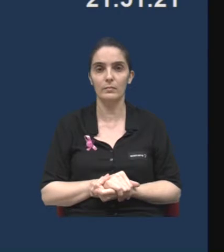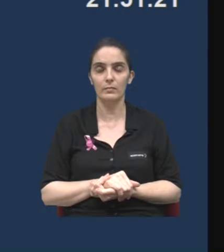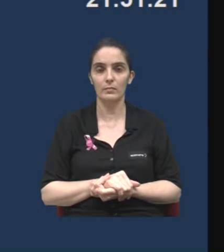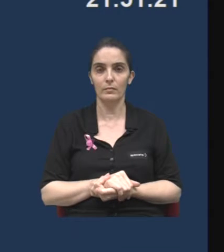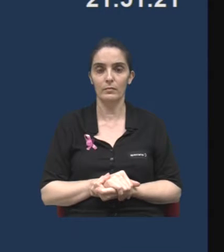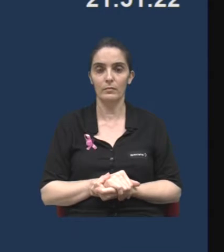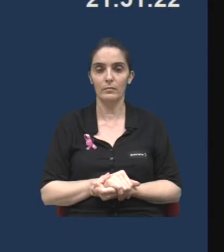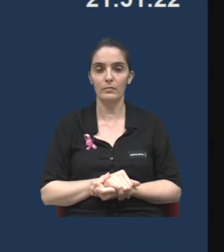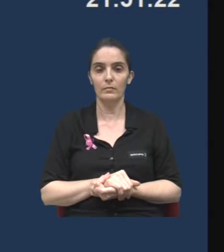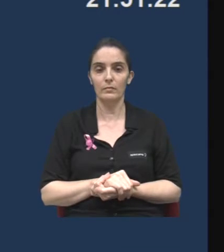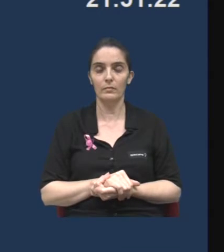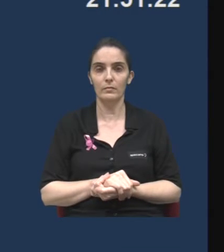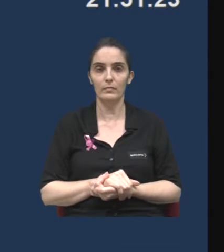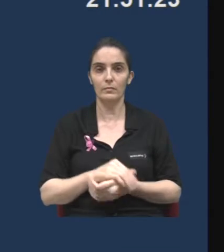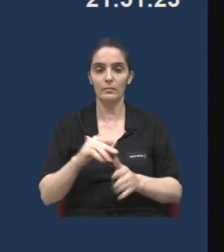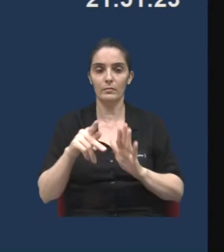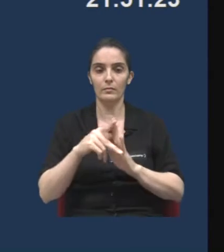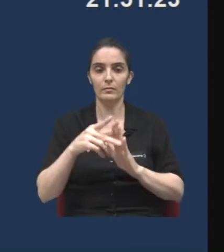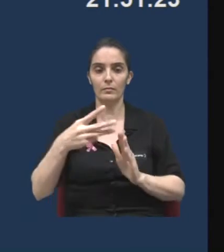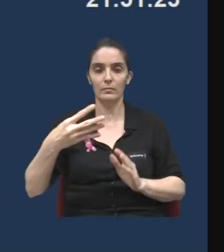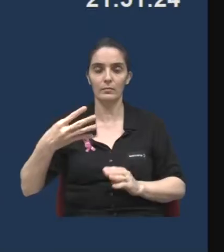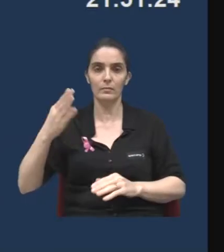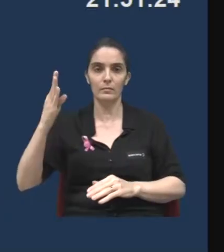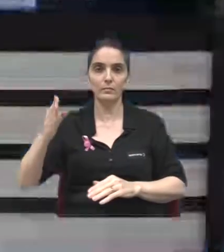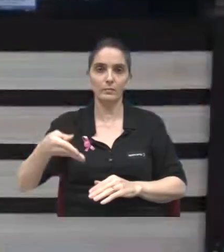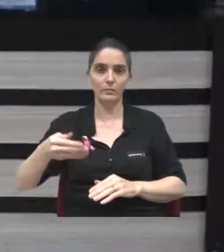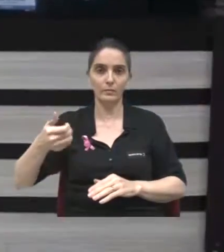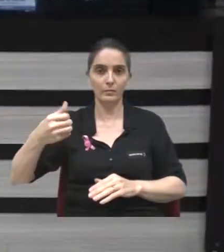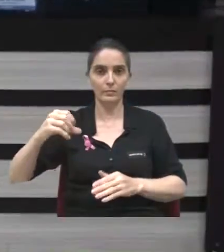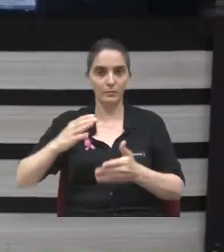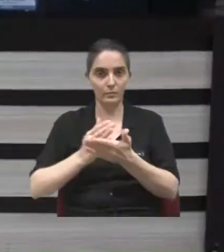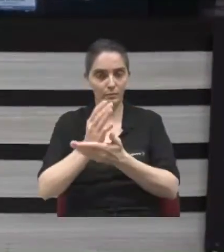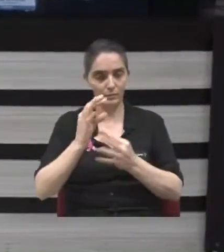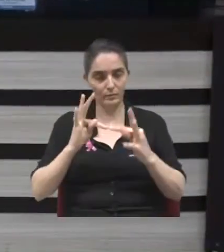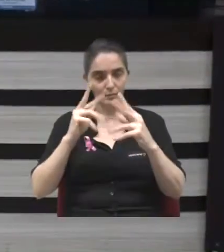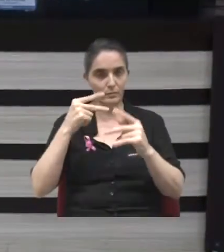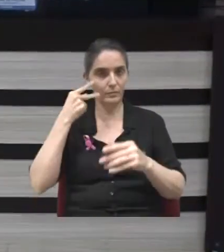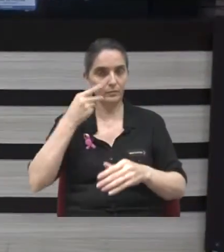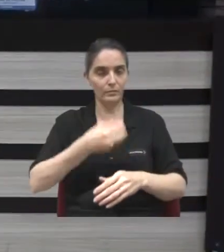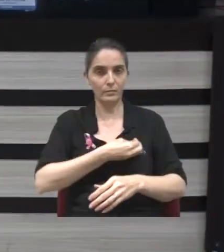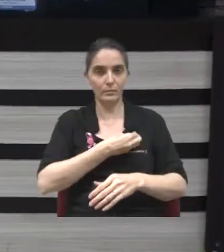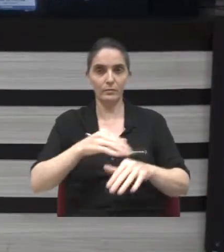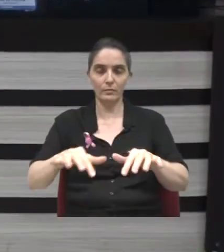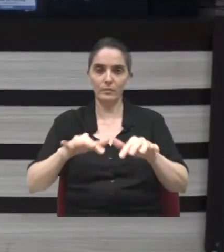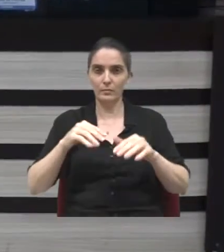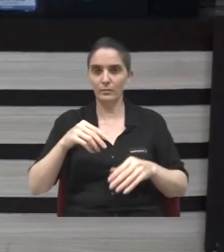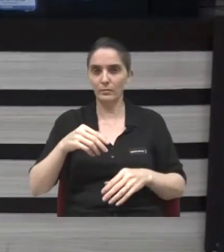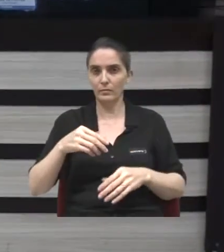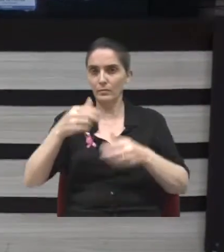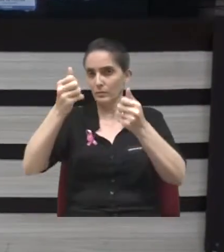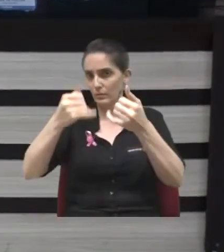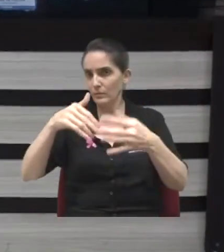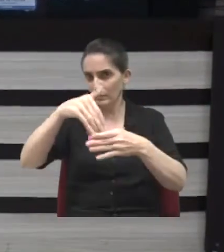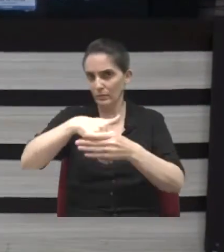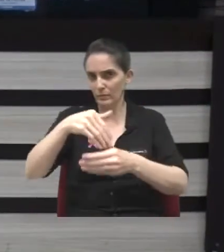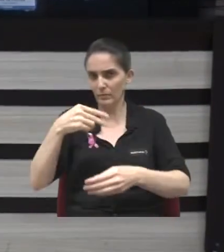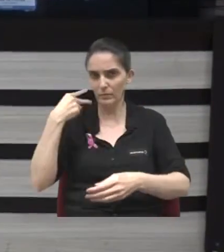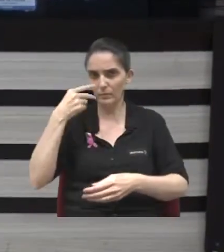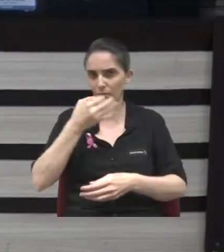O projeto 3419 foi aprovado por todos os vereadores presentes no plenário. Alguém deseja justificar?